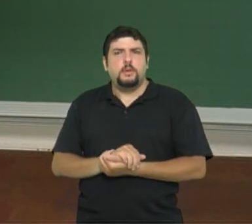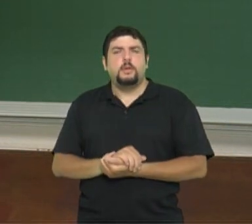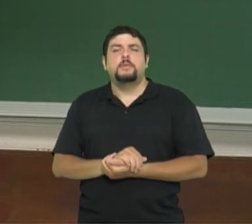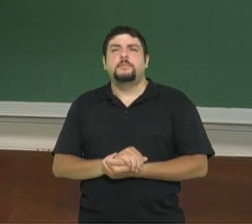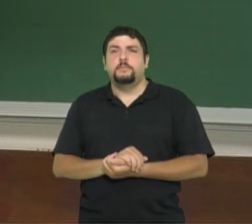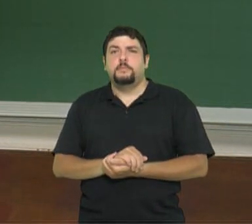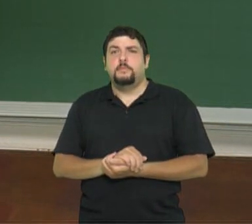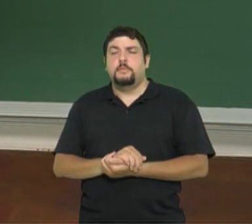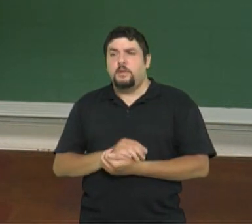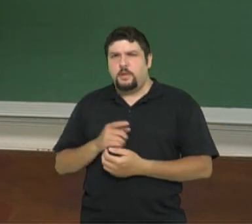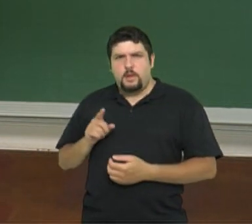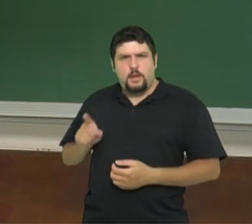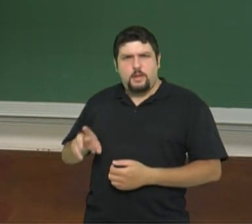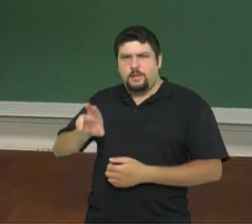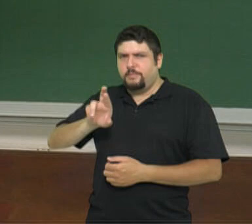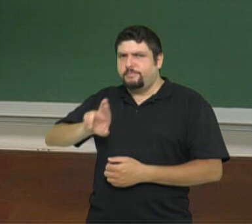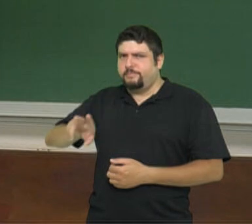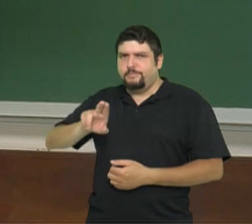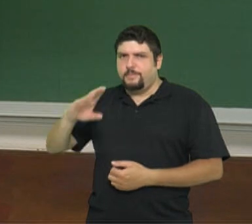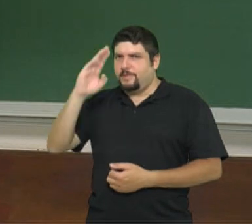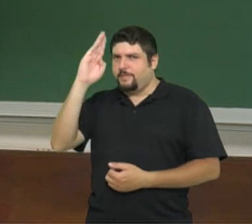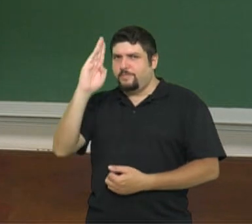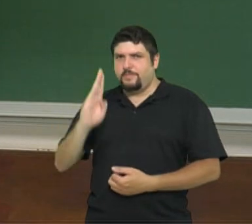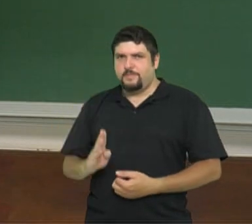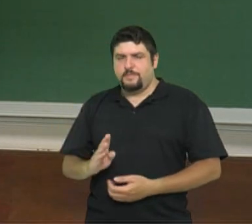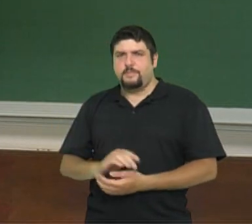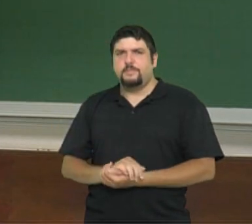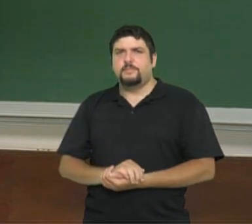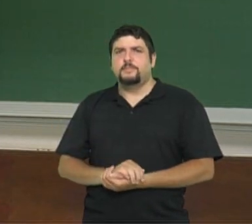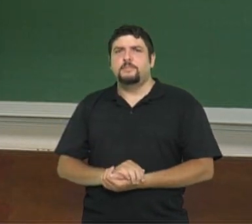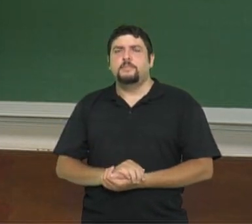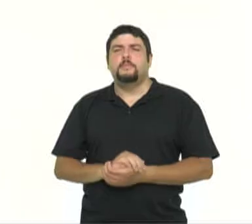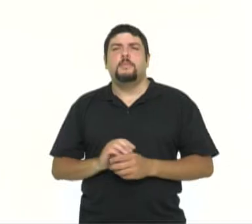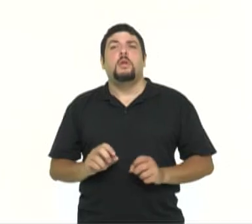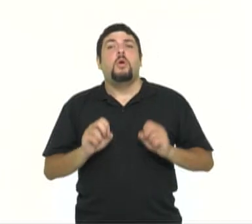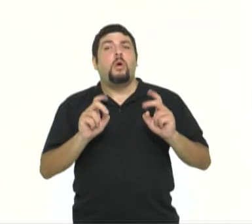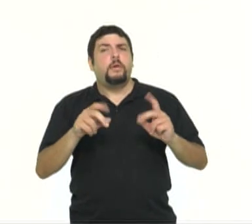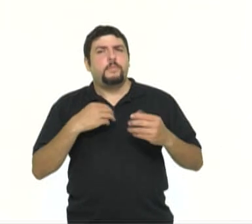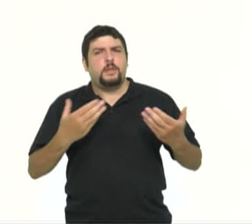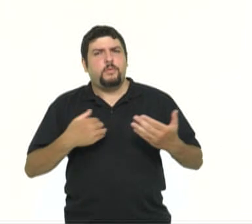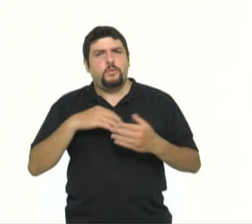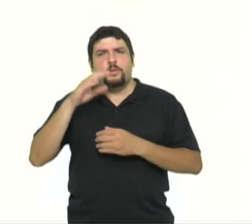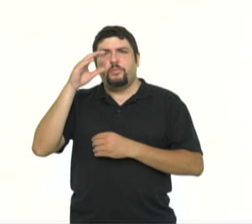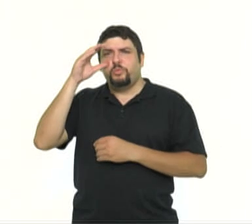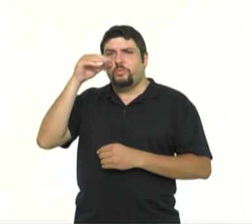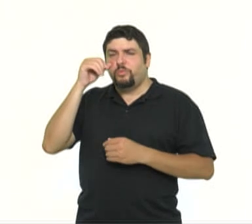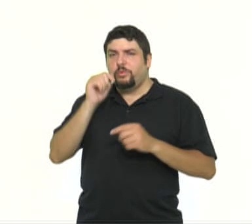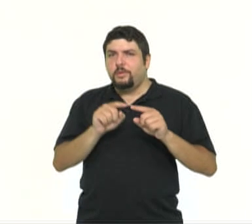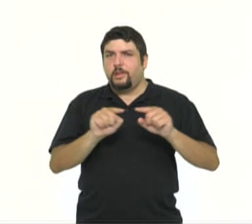bela espanca não era brasileira. Galera, nós temos uma curiosidade aqui embaixo.